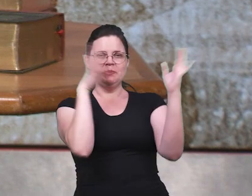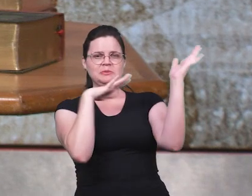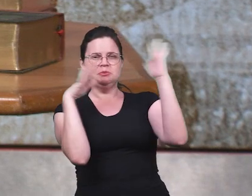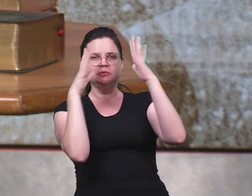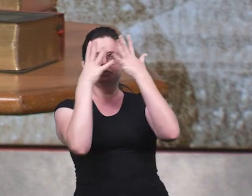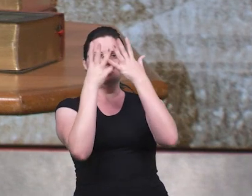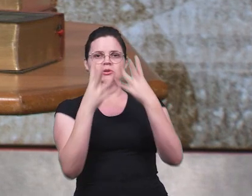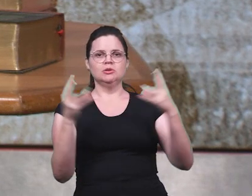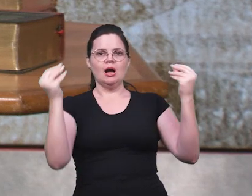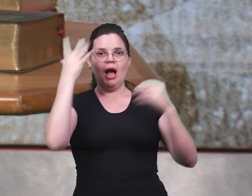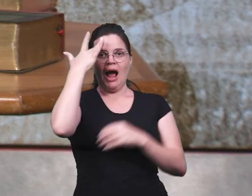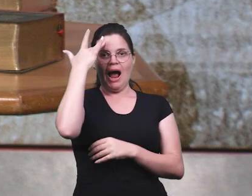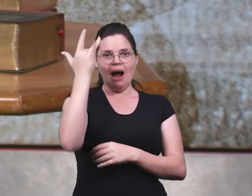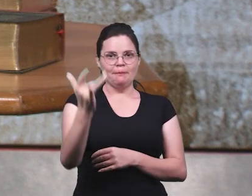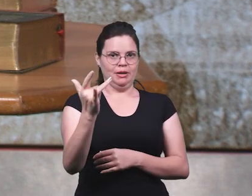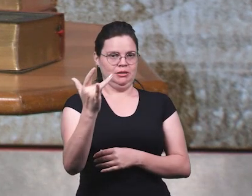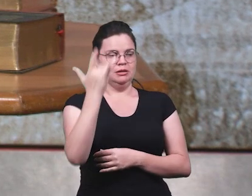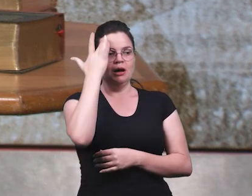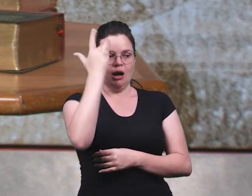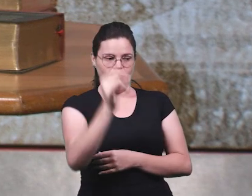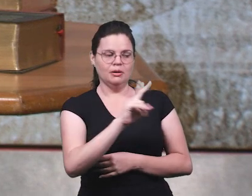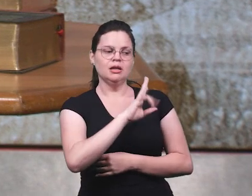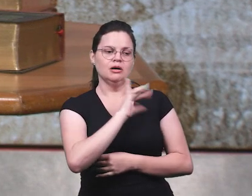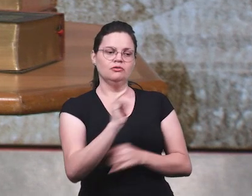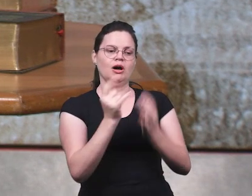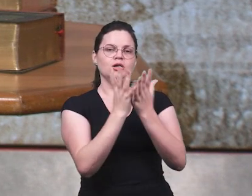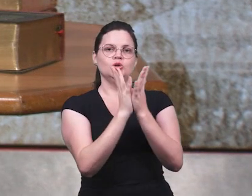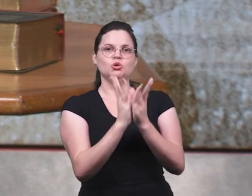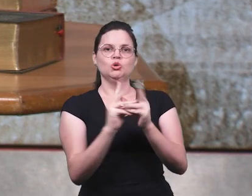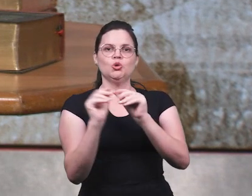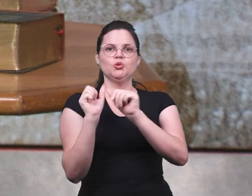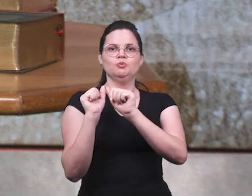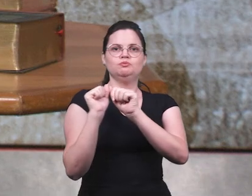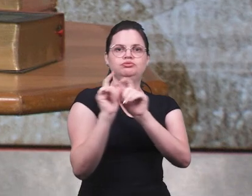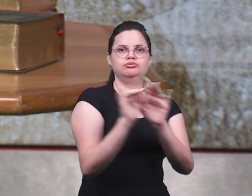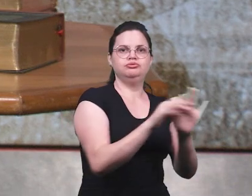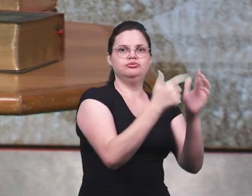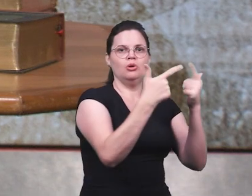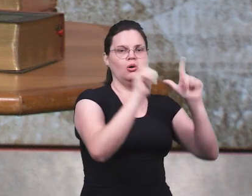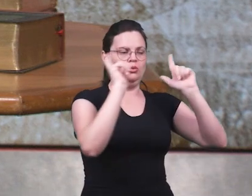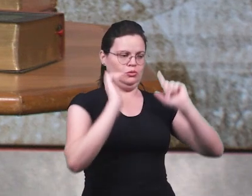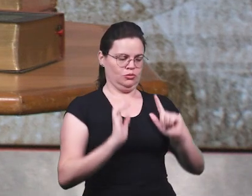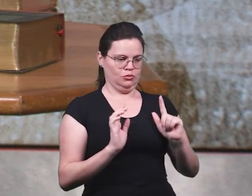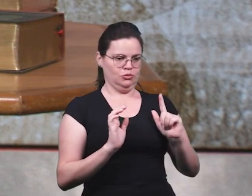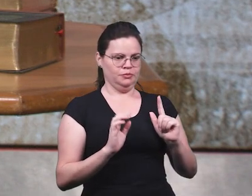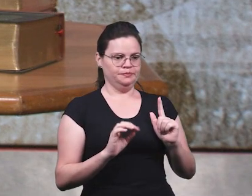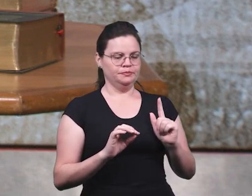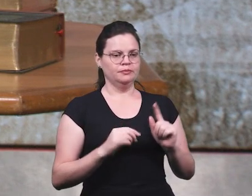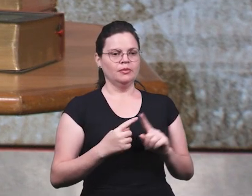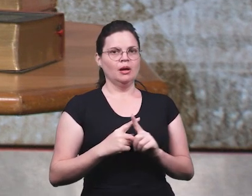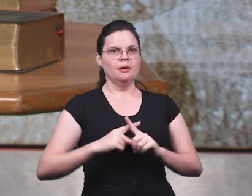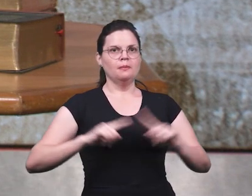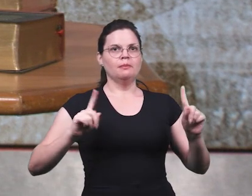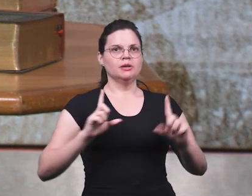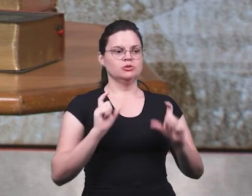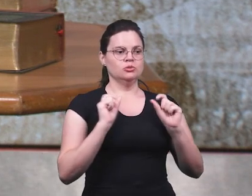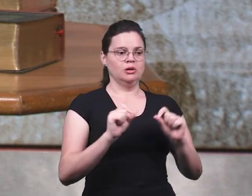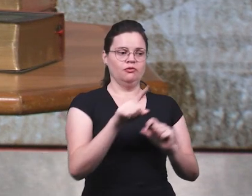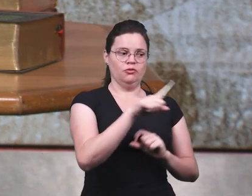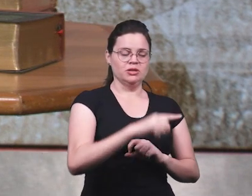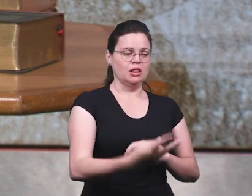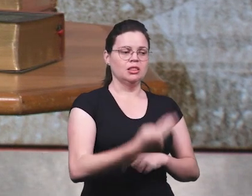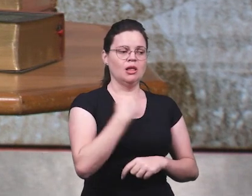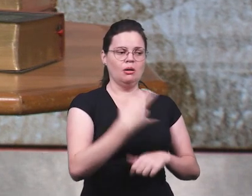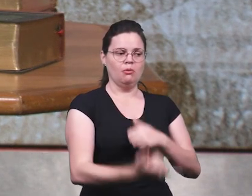retirem amanhã de Faraó, dos seus servos e do seu povo. Somente que Faraó não mais me